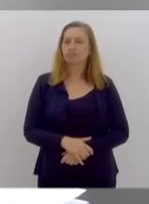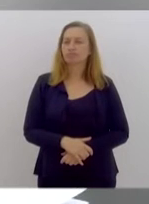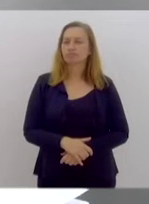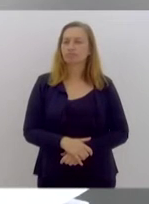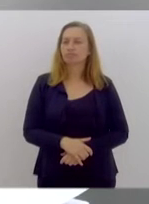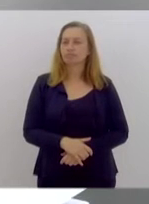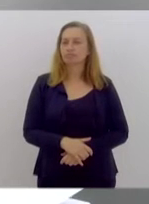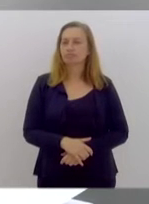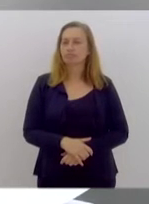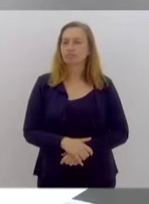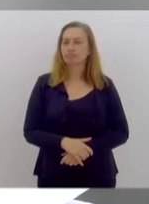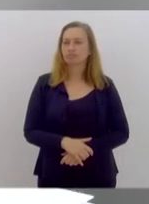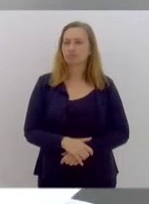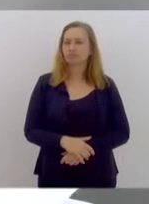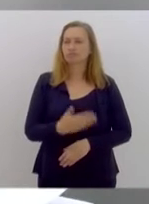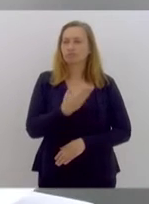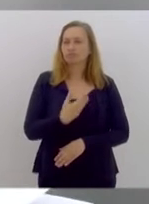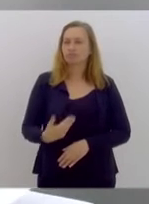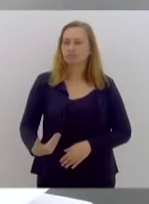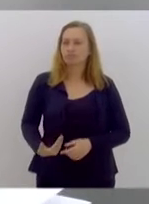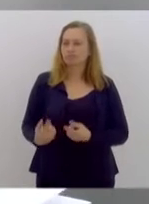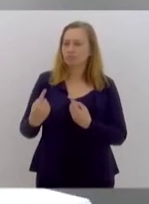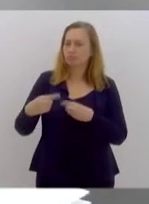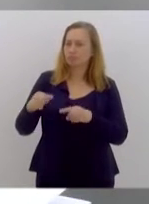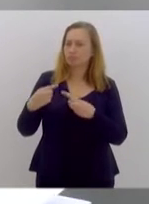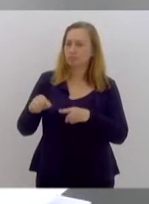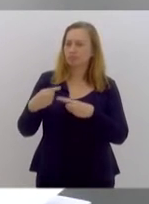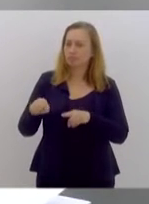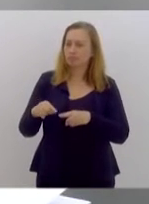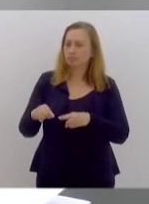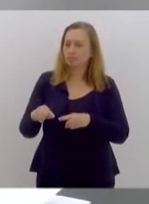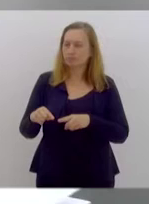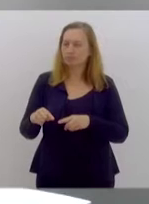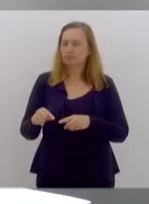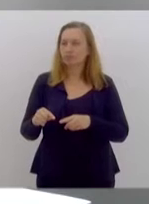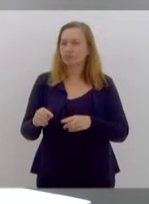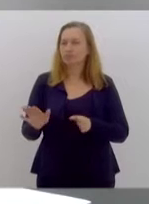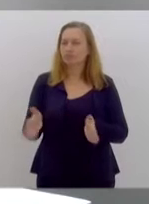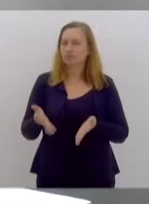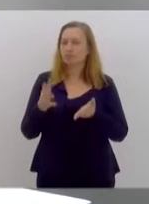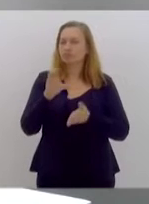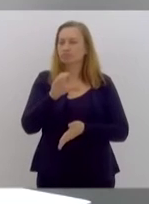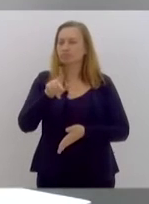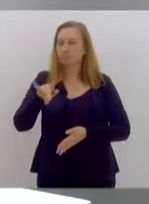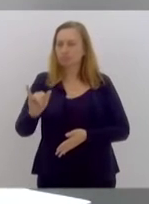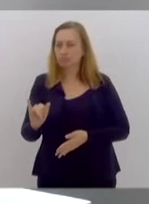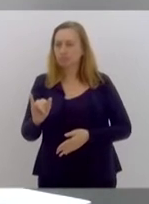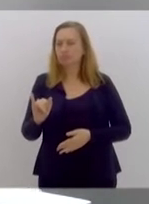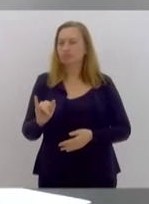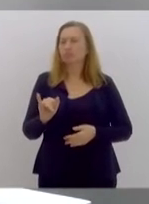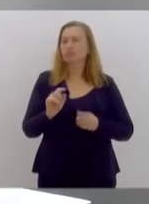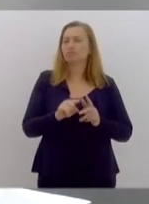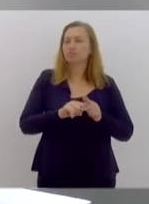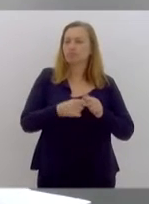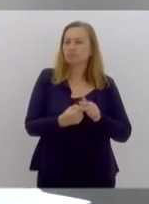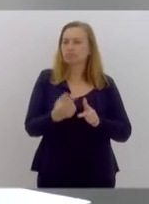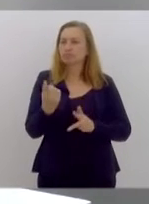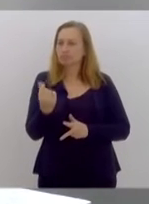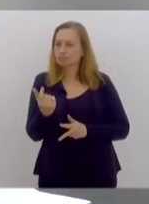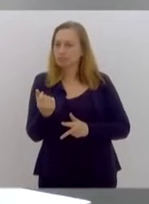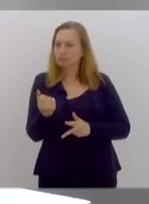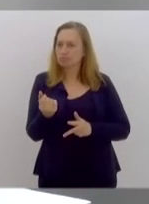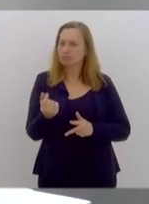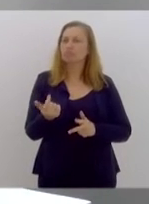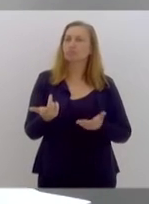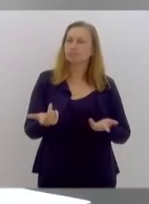situação de torpor e o governo acabou sendo provocado pela pelas iniciativas da CPI em seguida questão do reajuste tarifário a questão